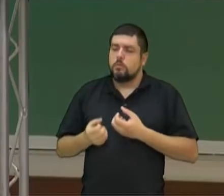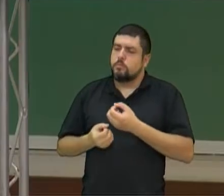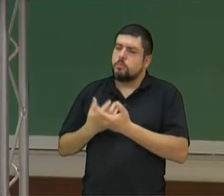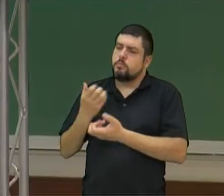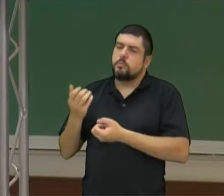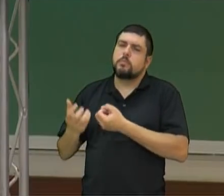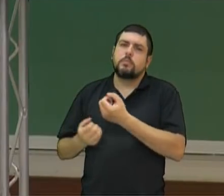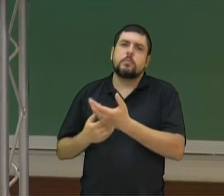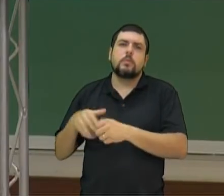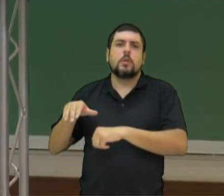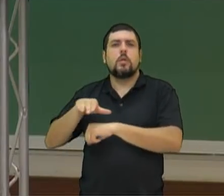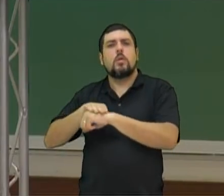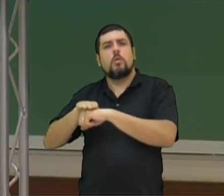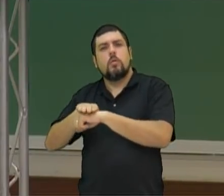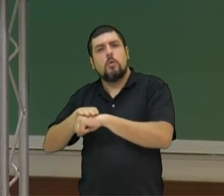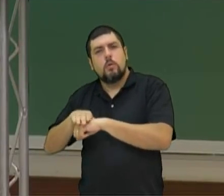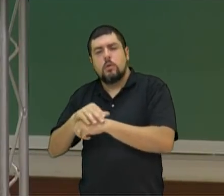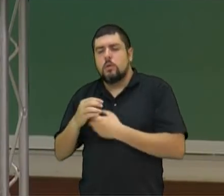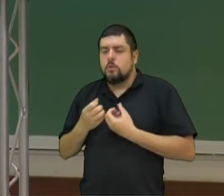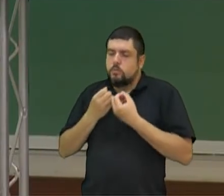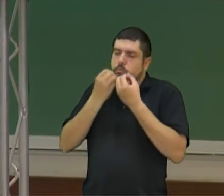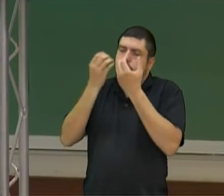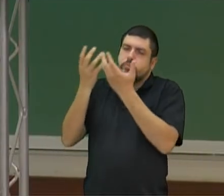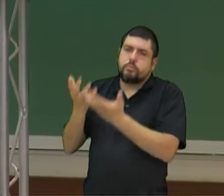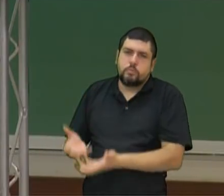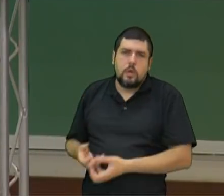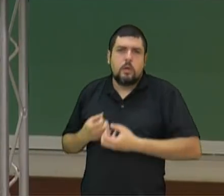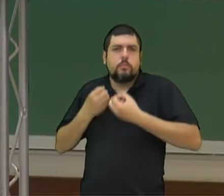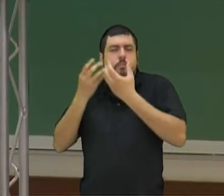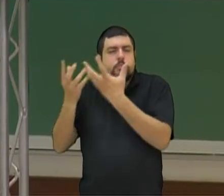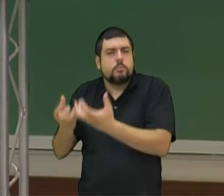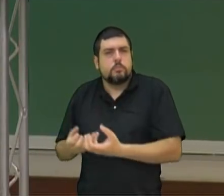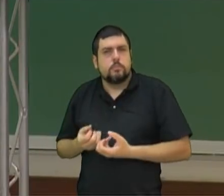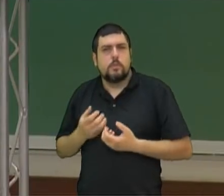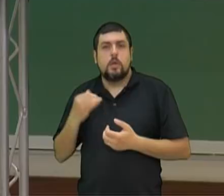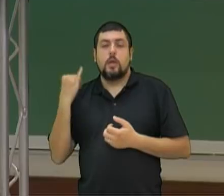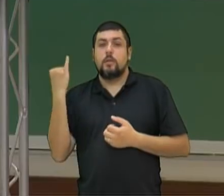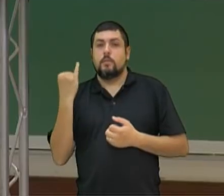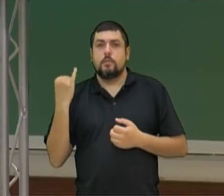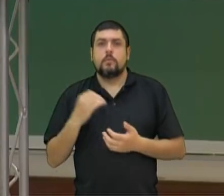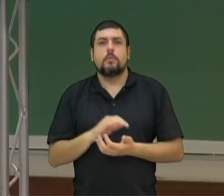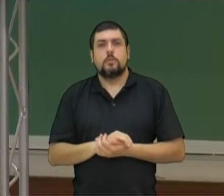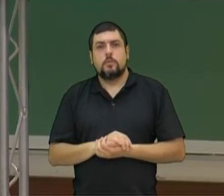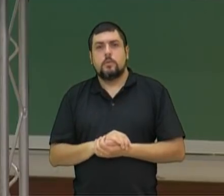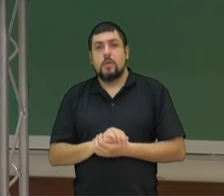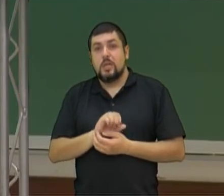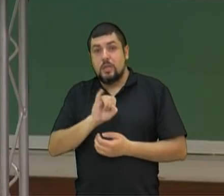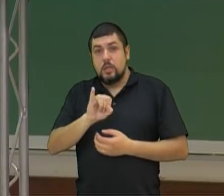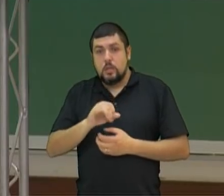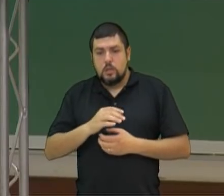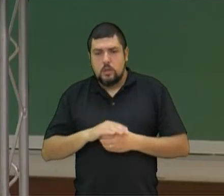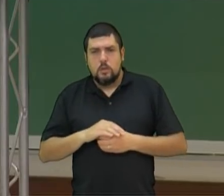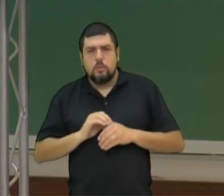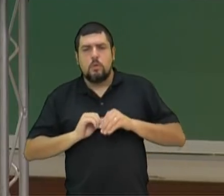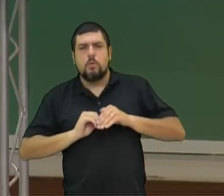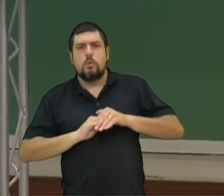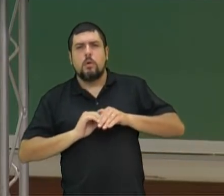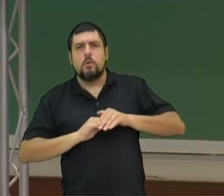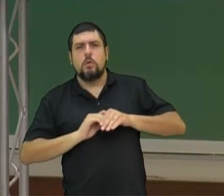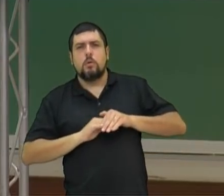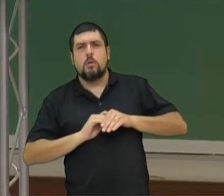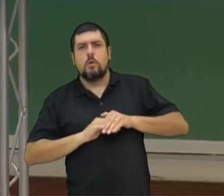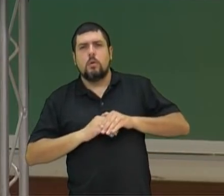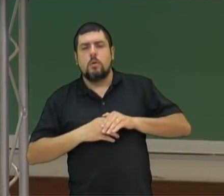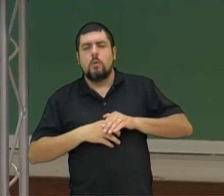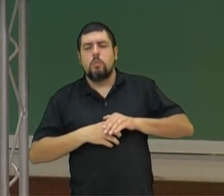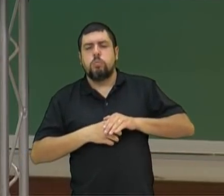uma ideia, desabafar, falar o que está acontecendo. Porque se isso fica acumulando no nosso corpo, vai chegar um